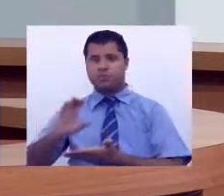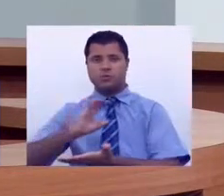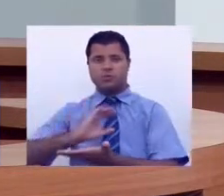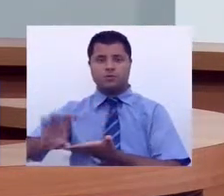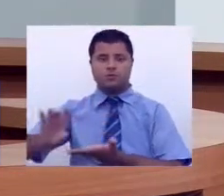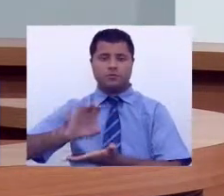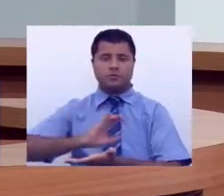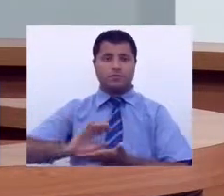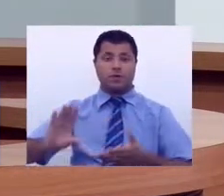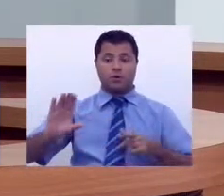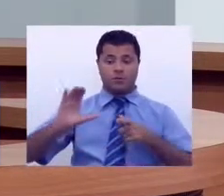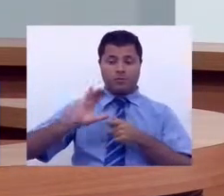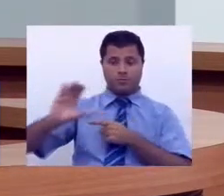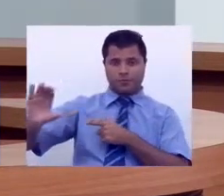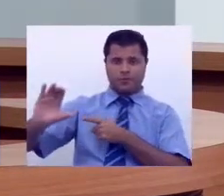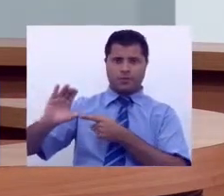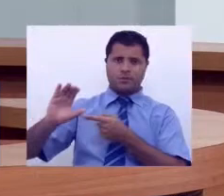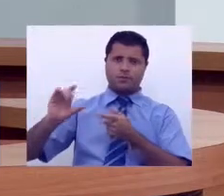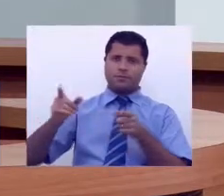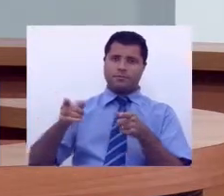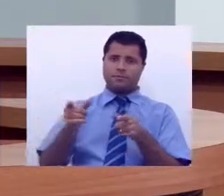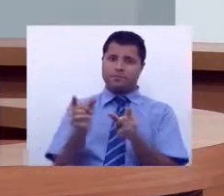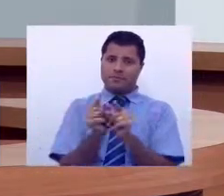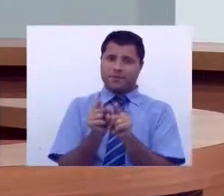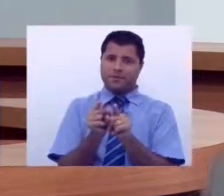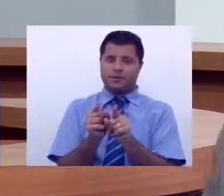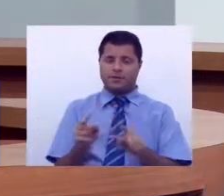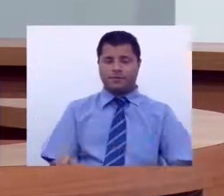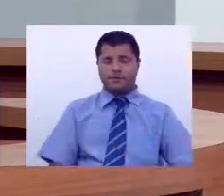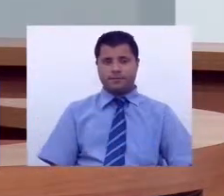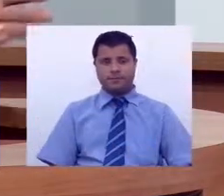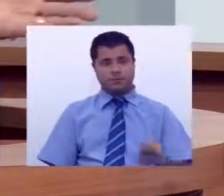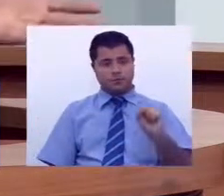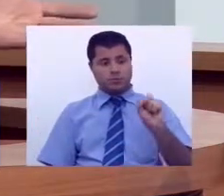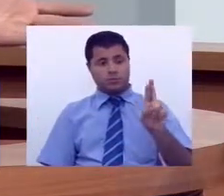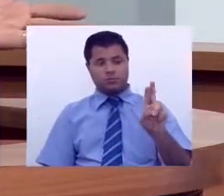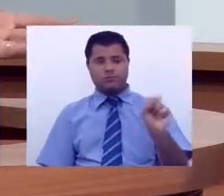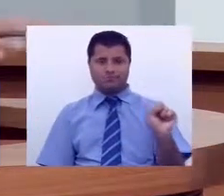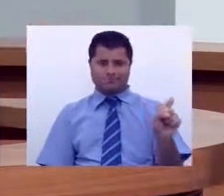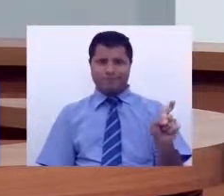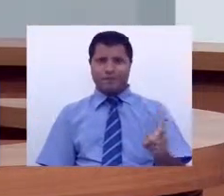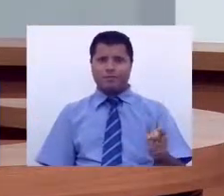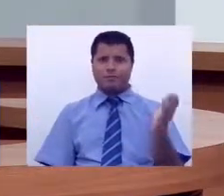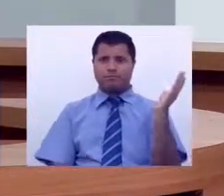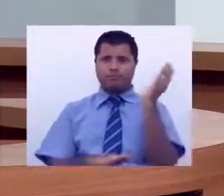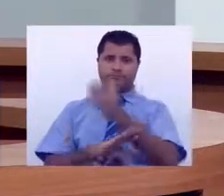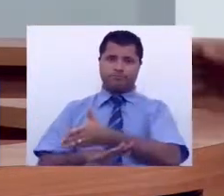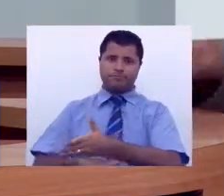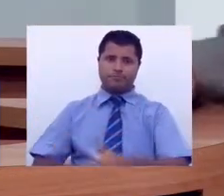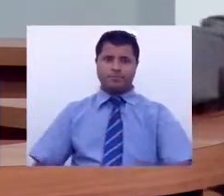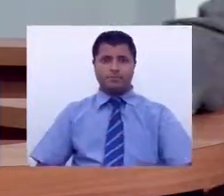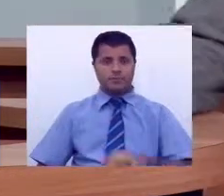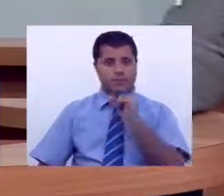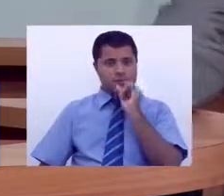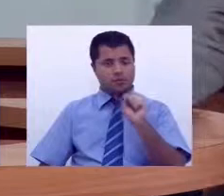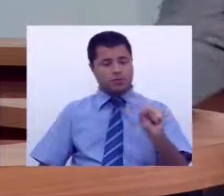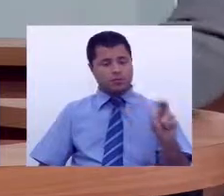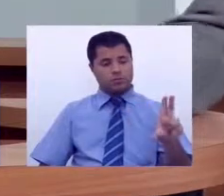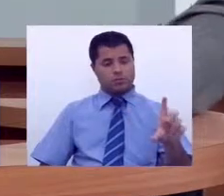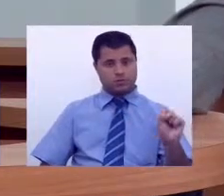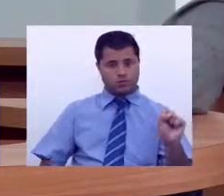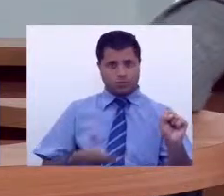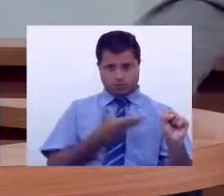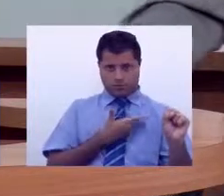vai lá, o repasse é pequeno, né? Perto do SUS, infelizmente, vereador Geraldo, o que o SUS hoje paga, que o governo